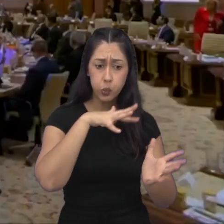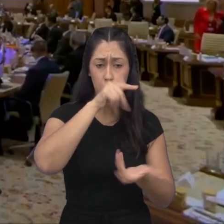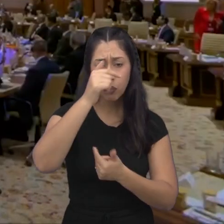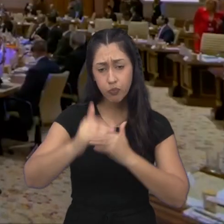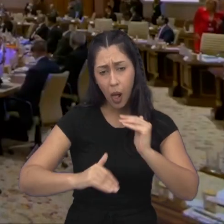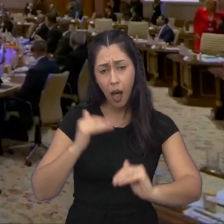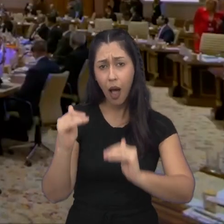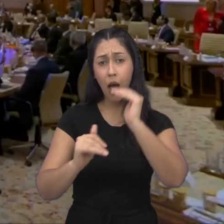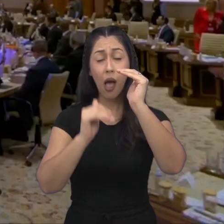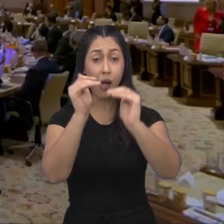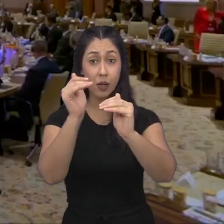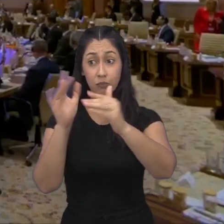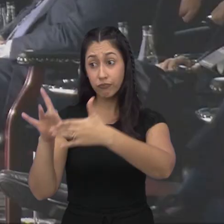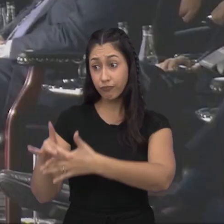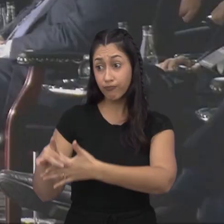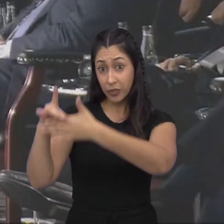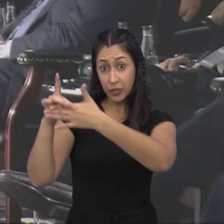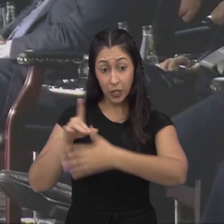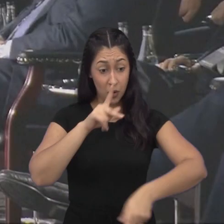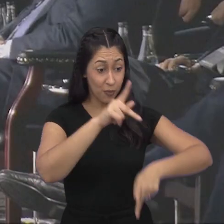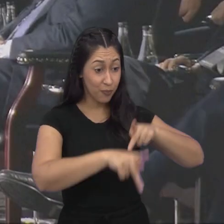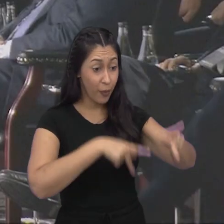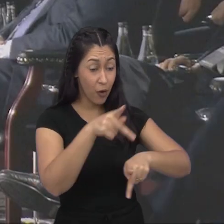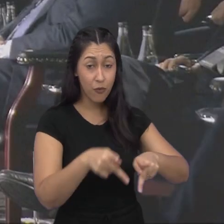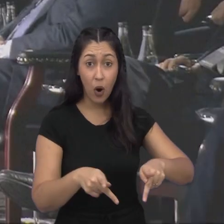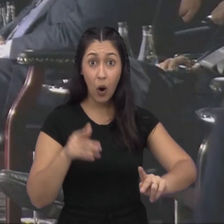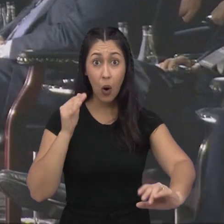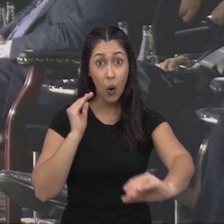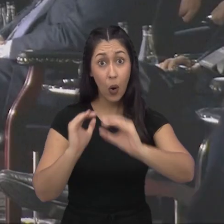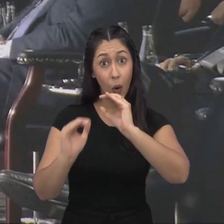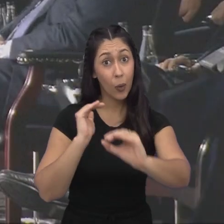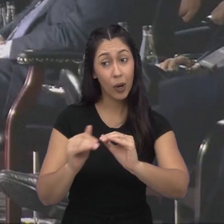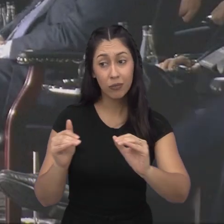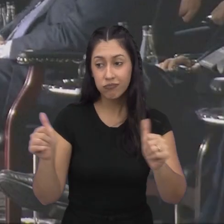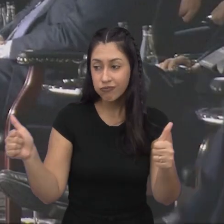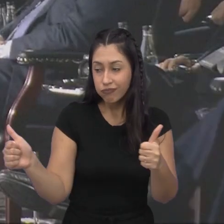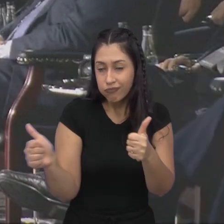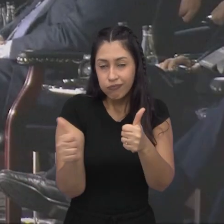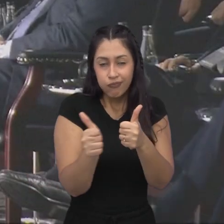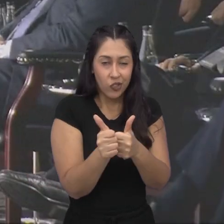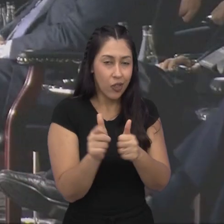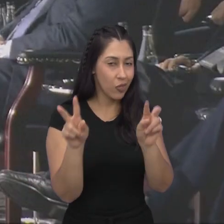que lideranças e nações possam ter uma comunicação mais próxima a